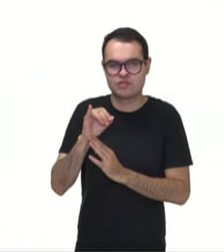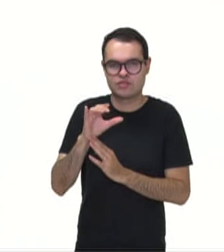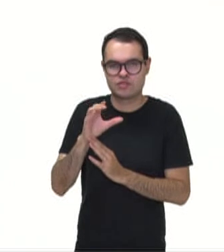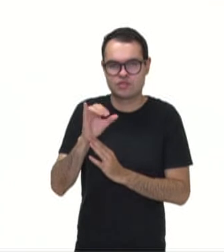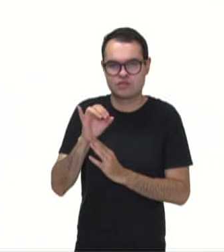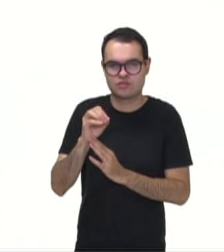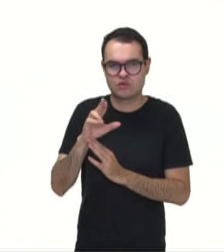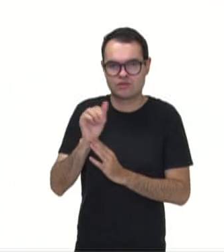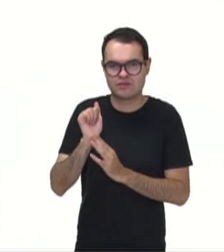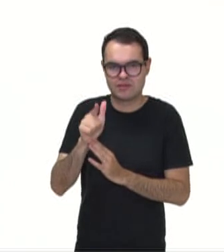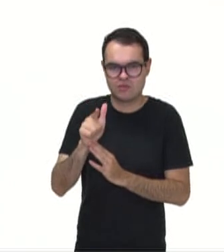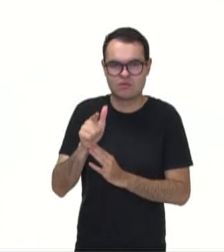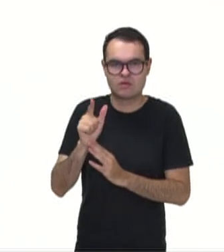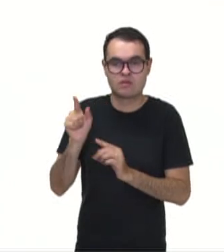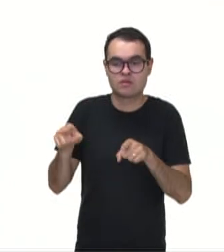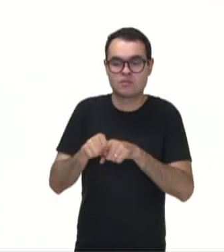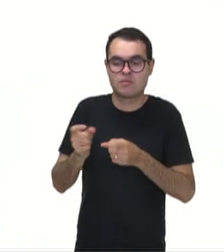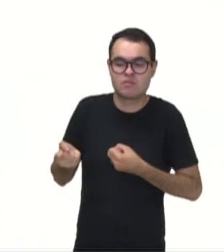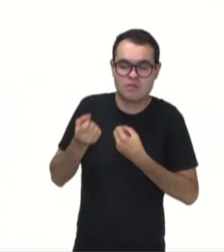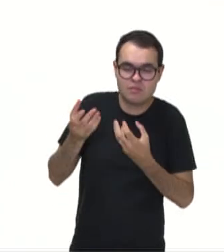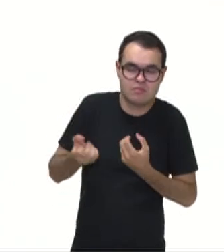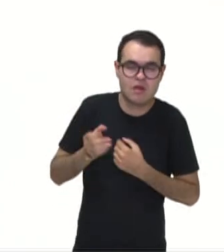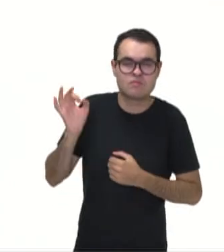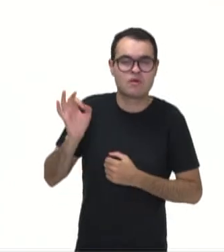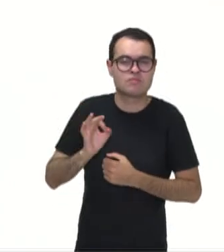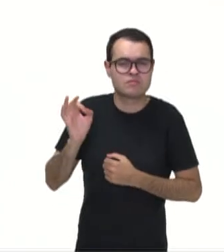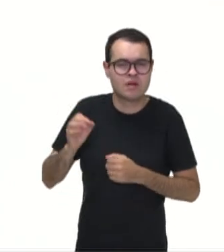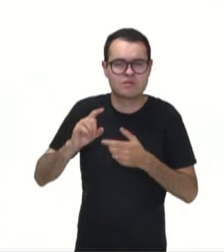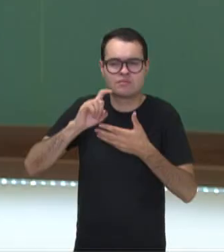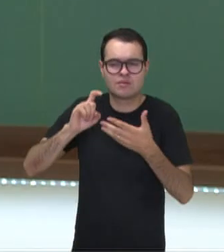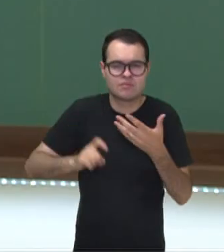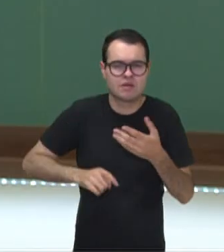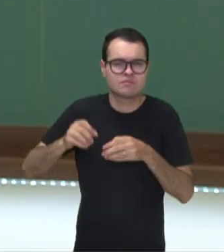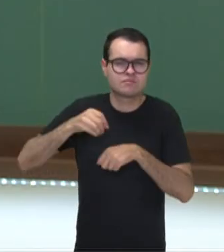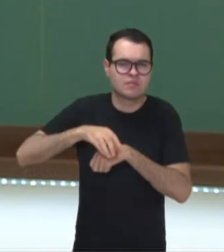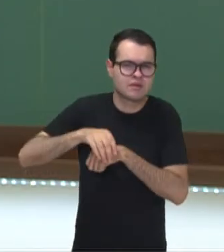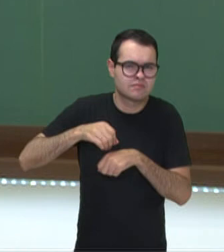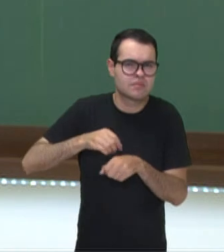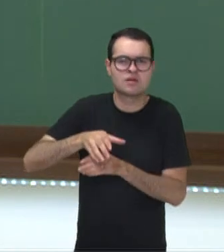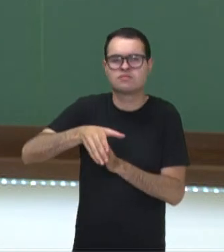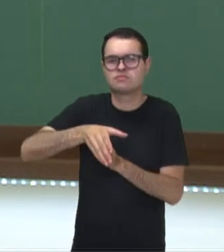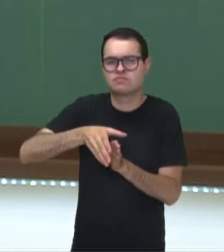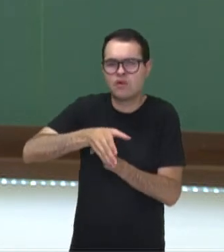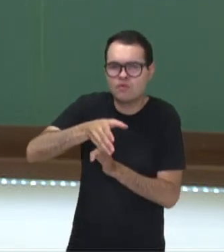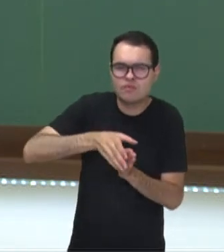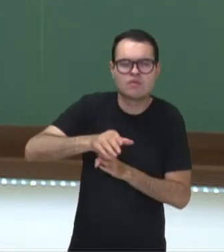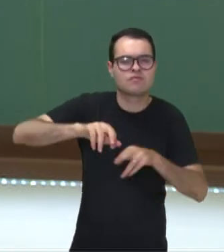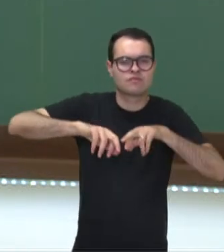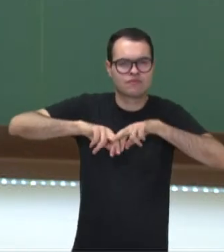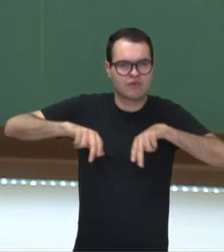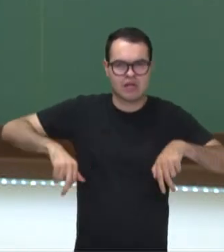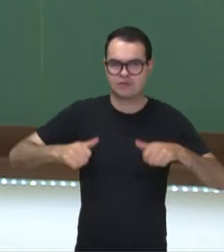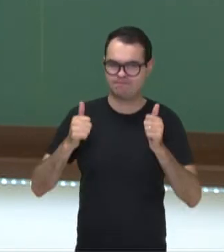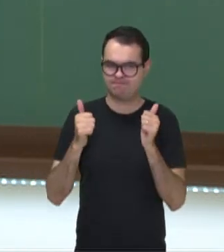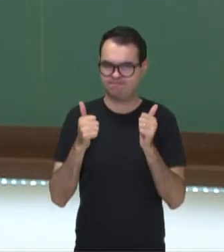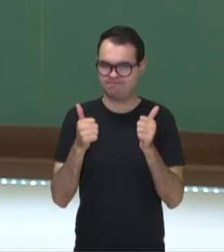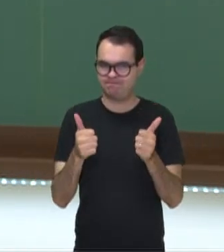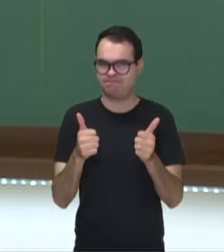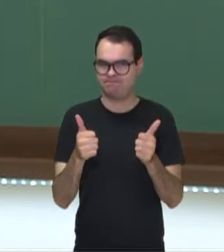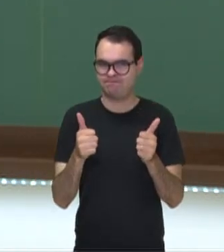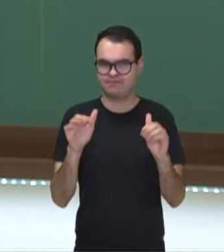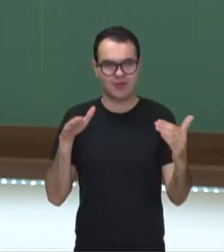função, como expressar probabilidade, dar conselhos, hipóteses, certo?